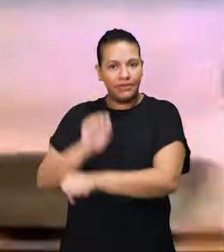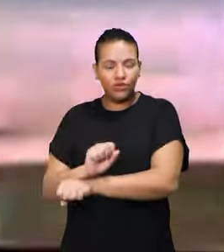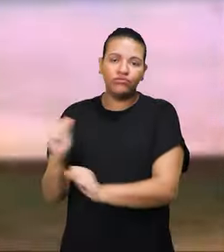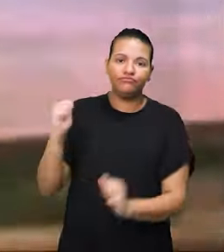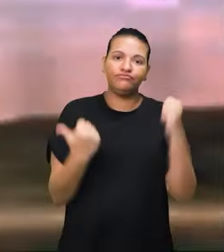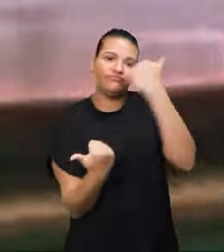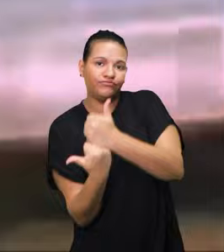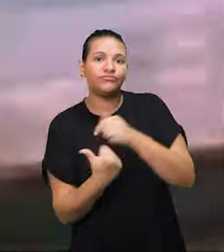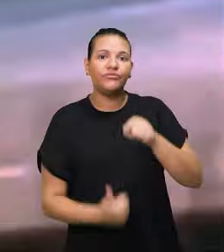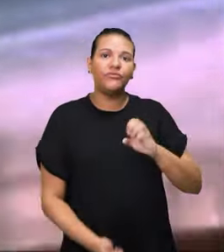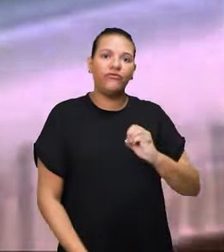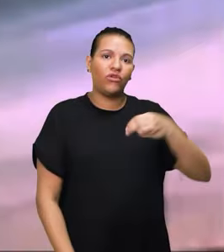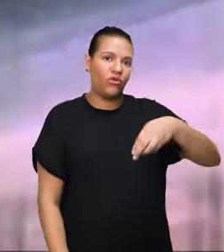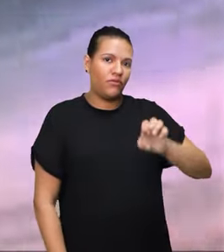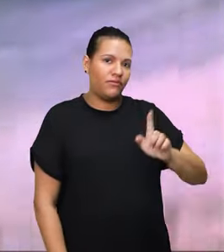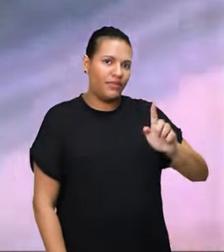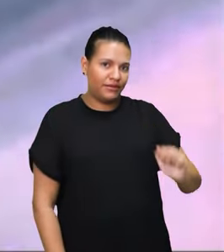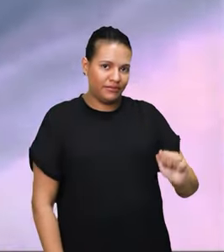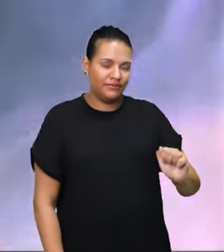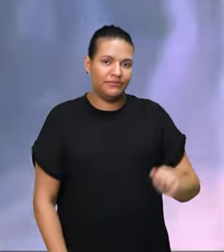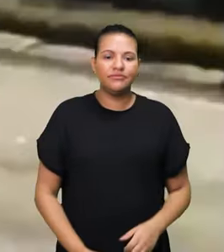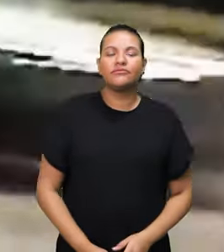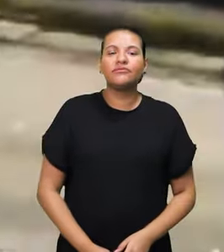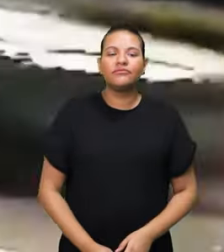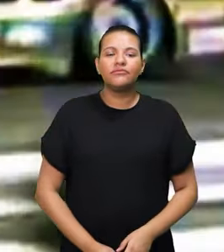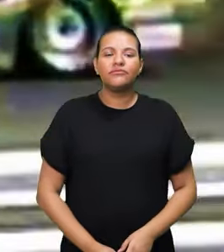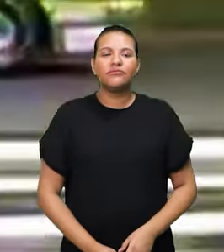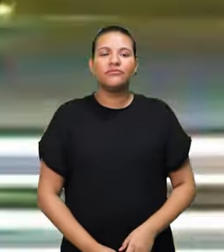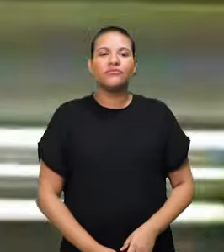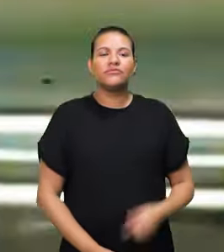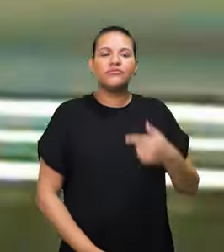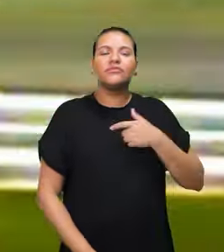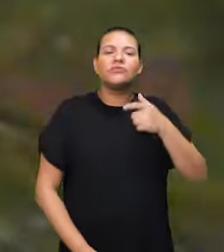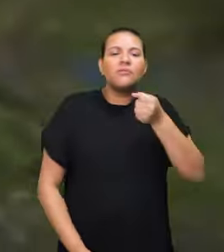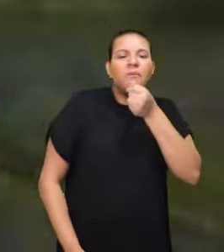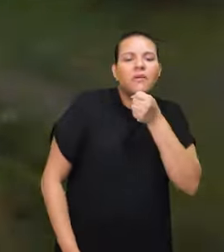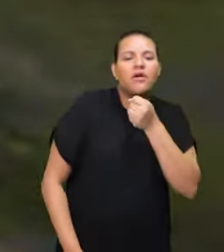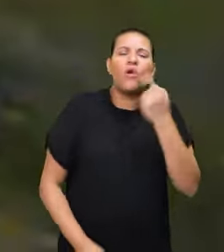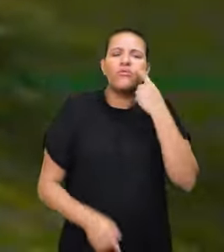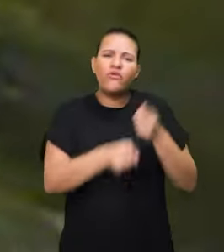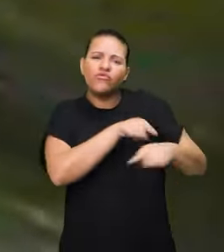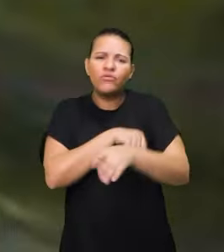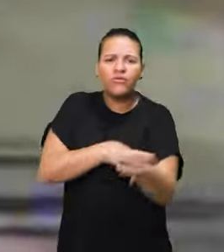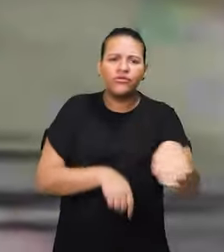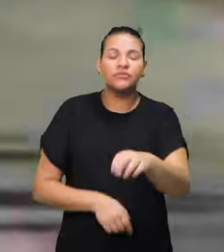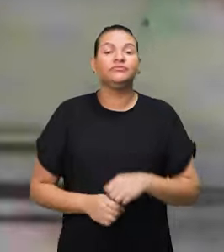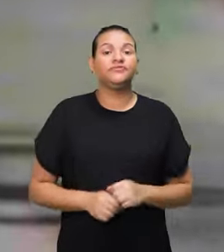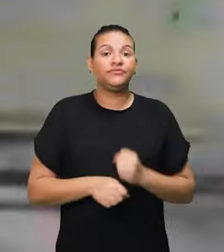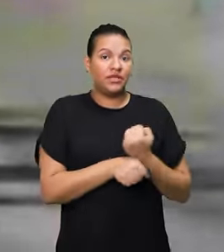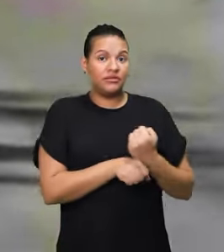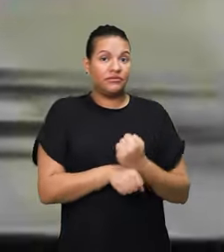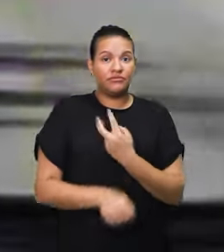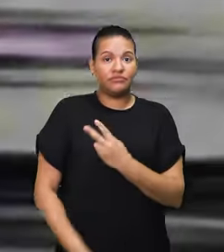o Opala deixou de ser fabricado e foi substituído pelo Ômega está na pista de corrida na